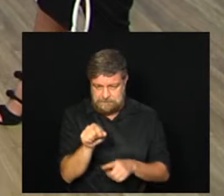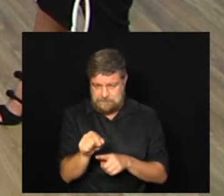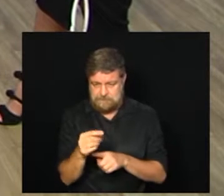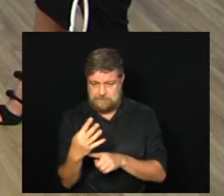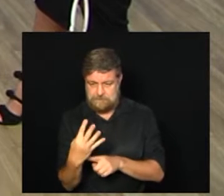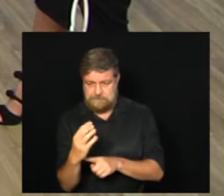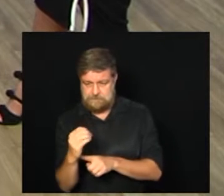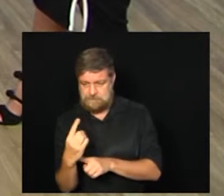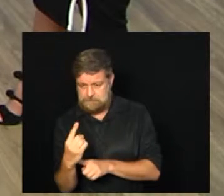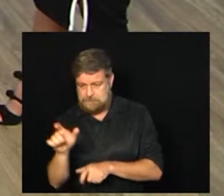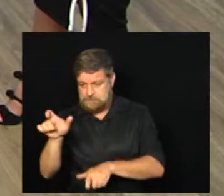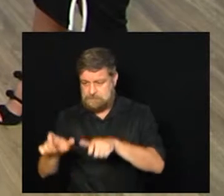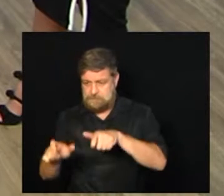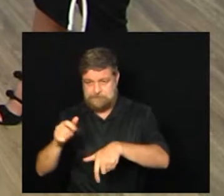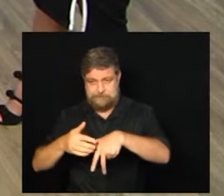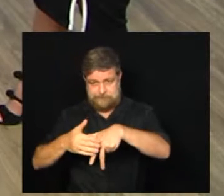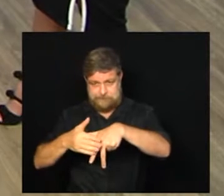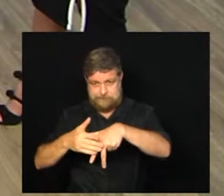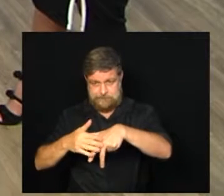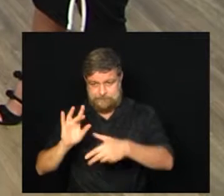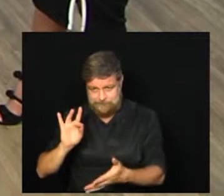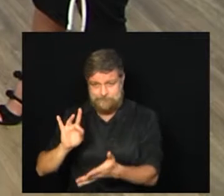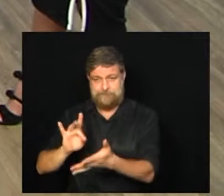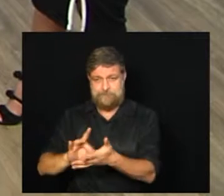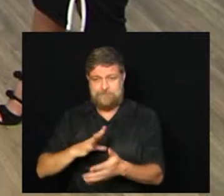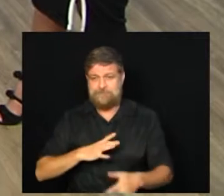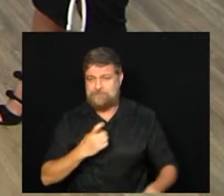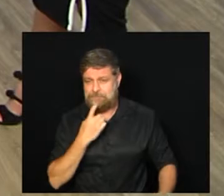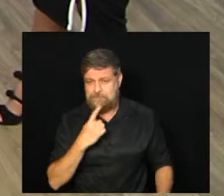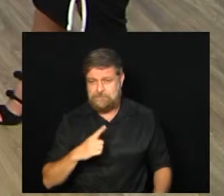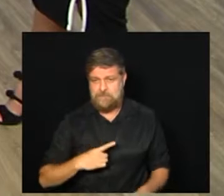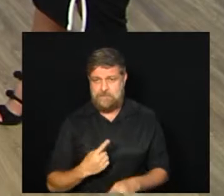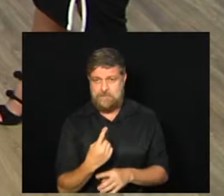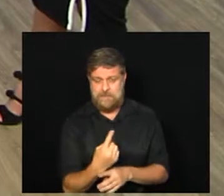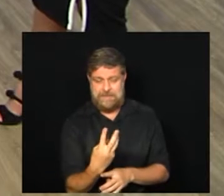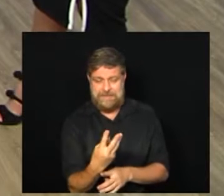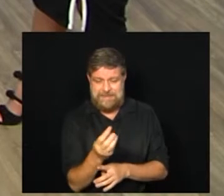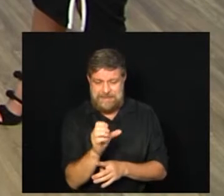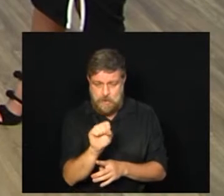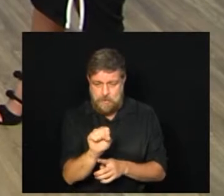376.401 casos. Nós temos aqui na cidade de Campinas